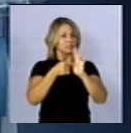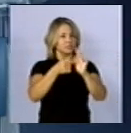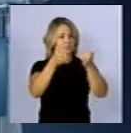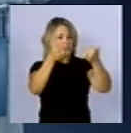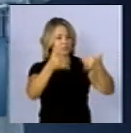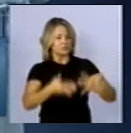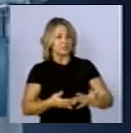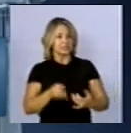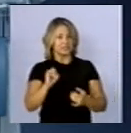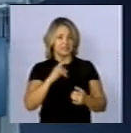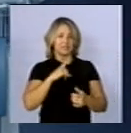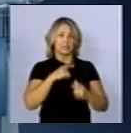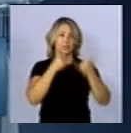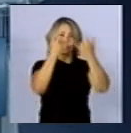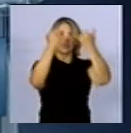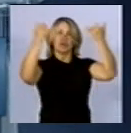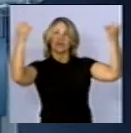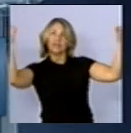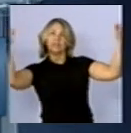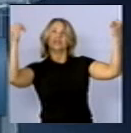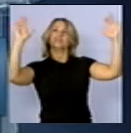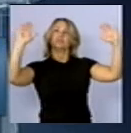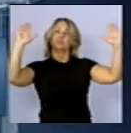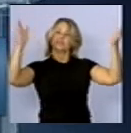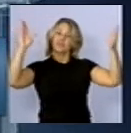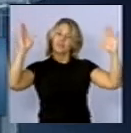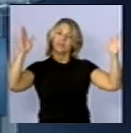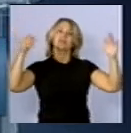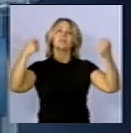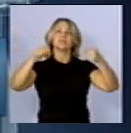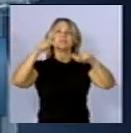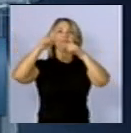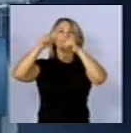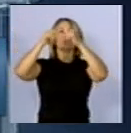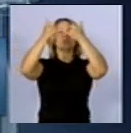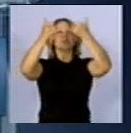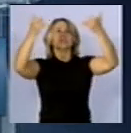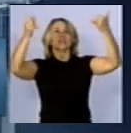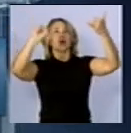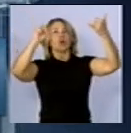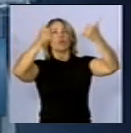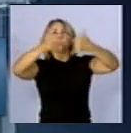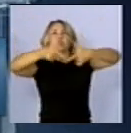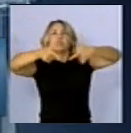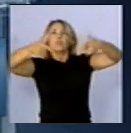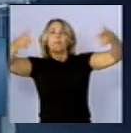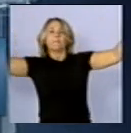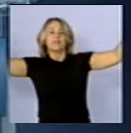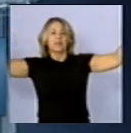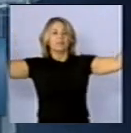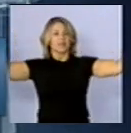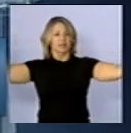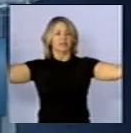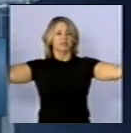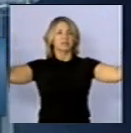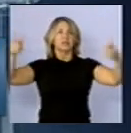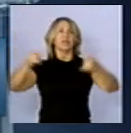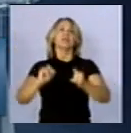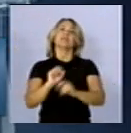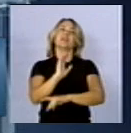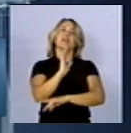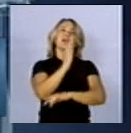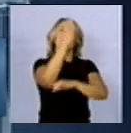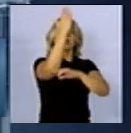uma linha em operação e por algum motivo você tem que atuar sobre a linha expandir essa uma linha ah levantar caros o que quer que